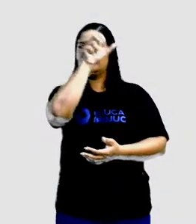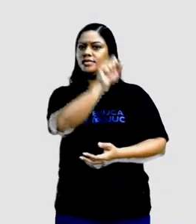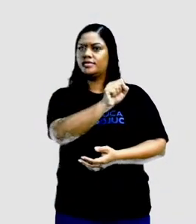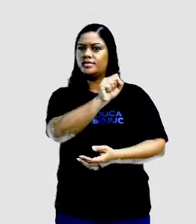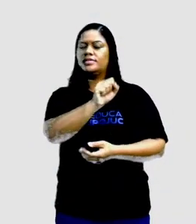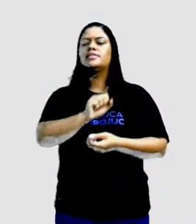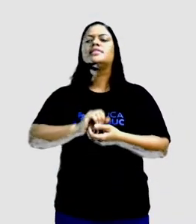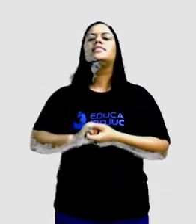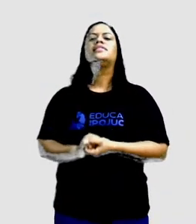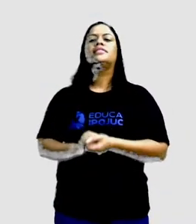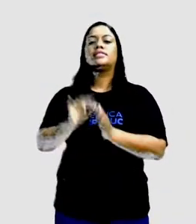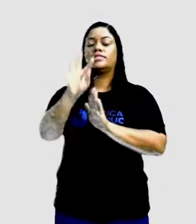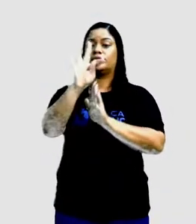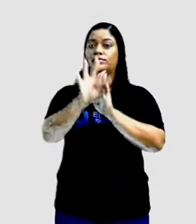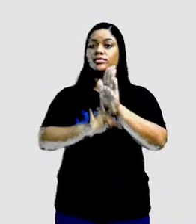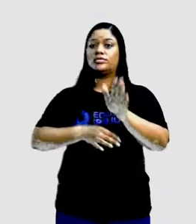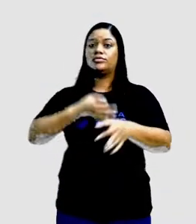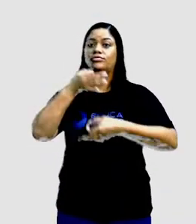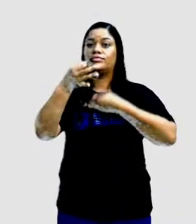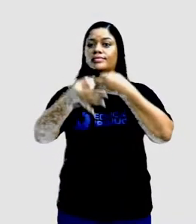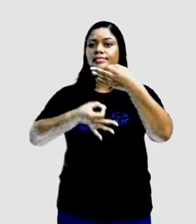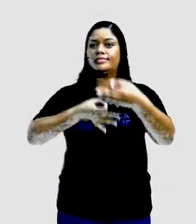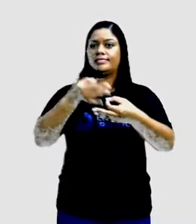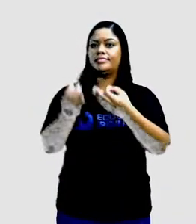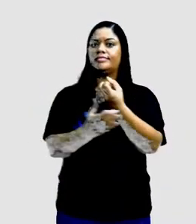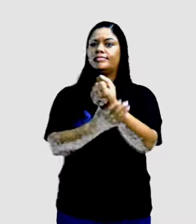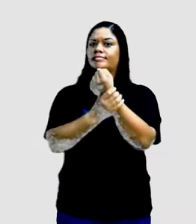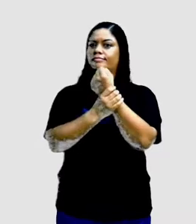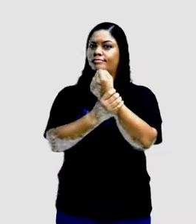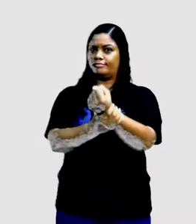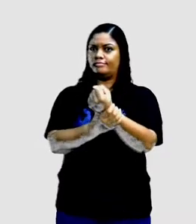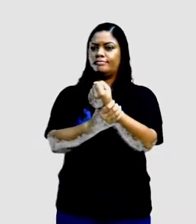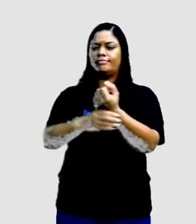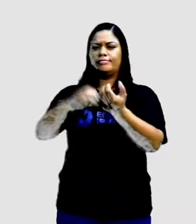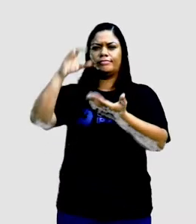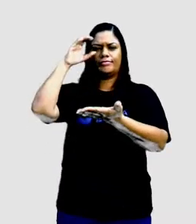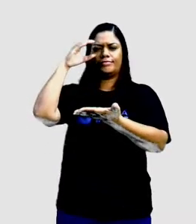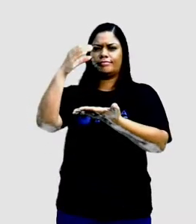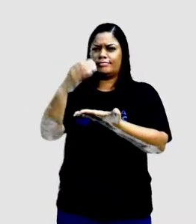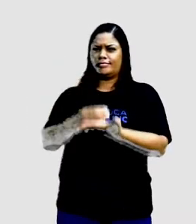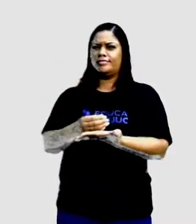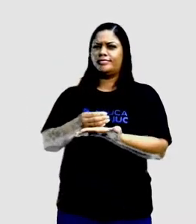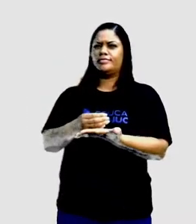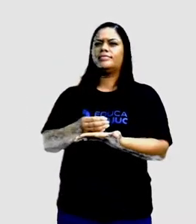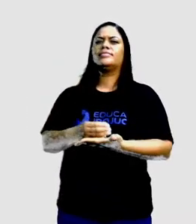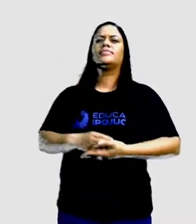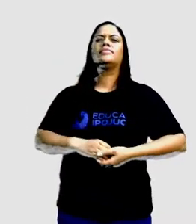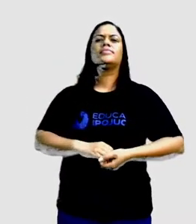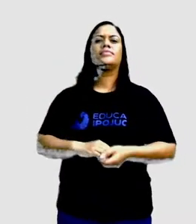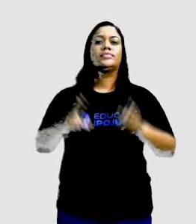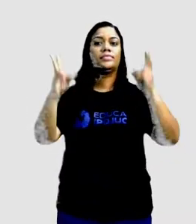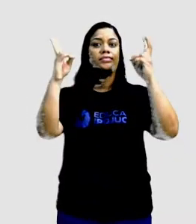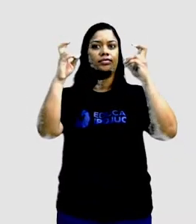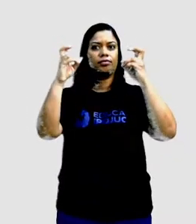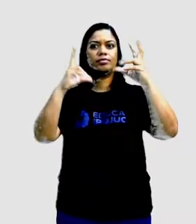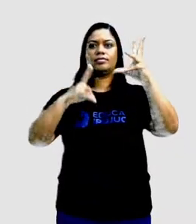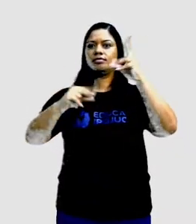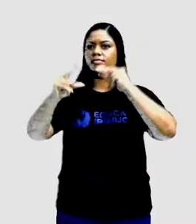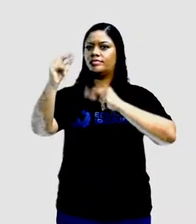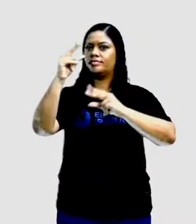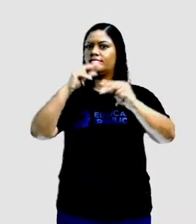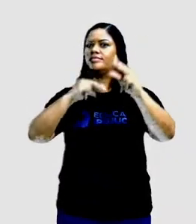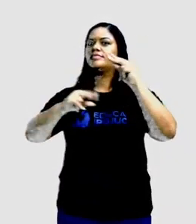que um texto argumentativo sustenta-se em torno de uma tese, um ponto de vista diante de um tema polêmico